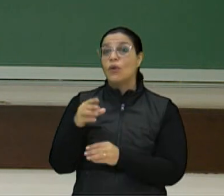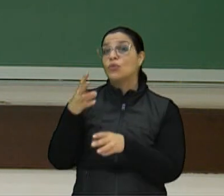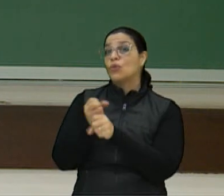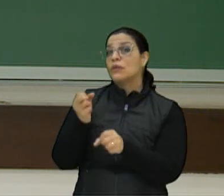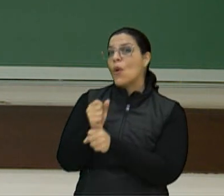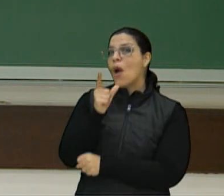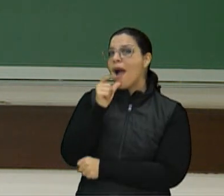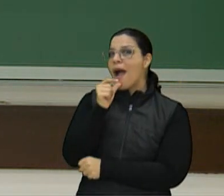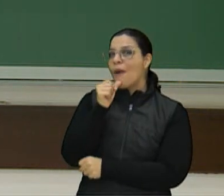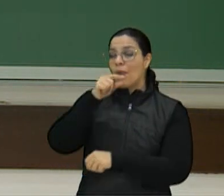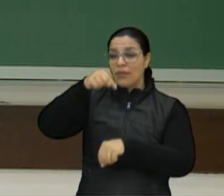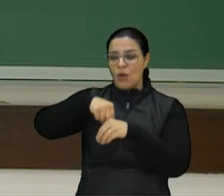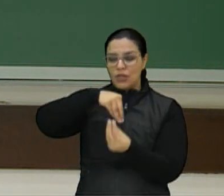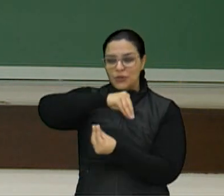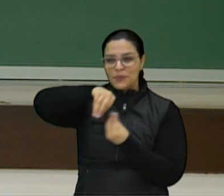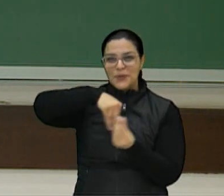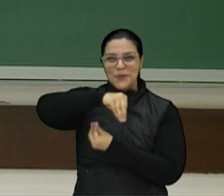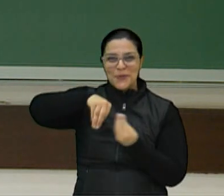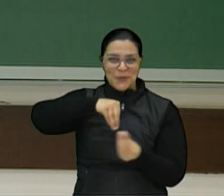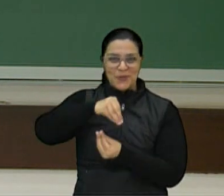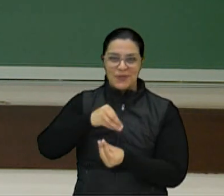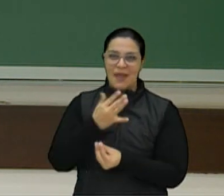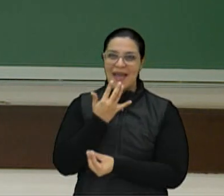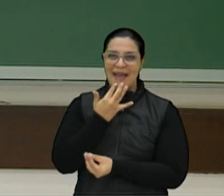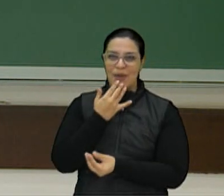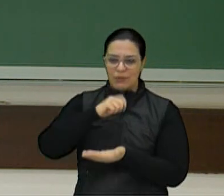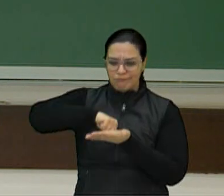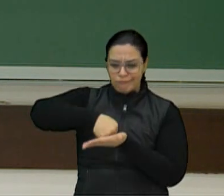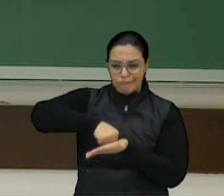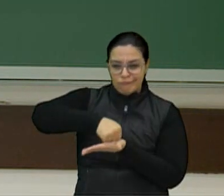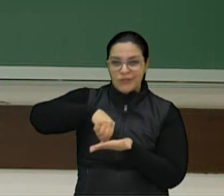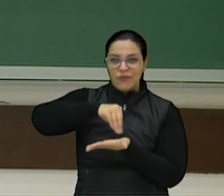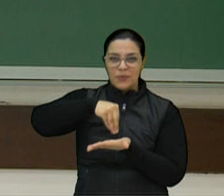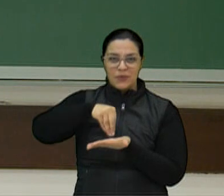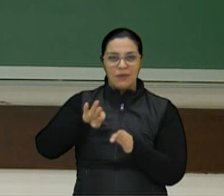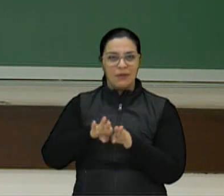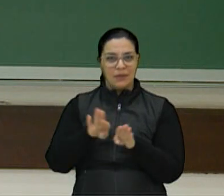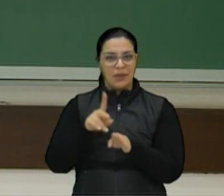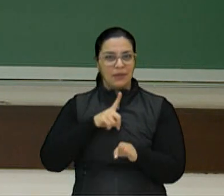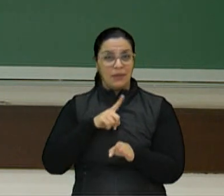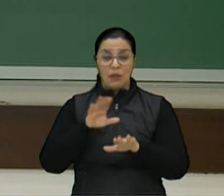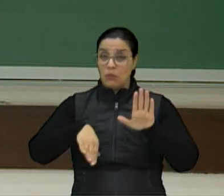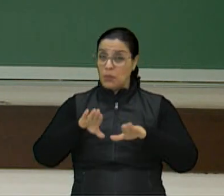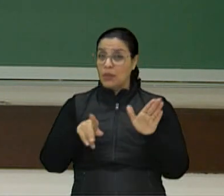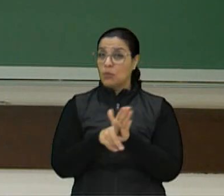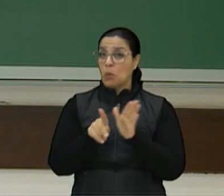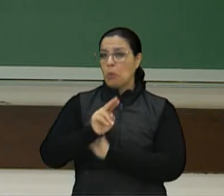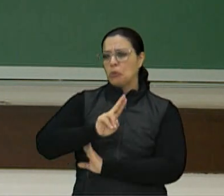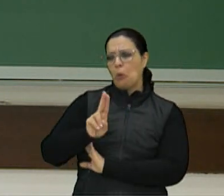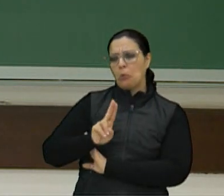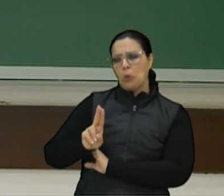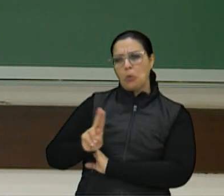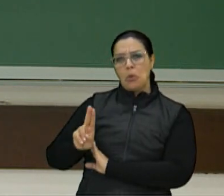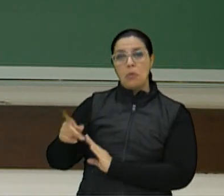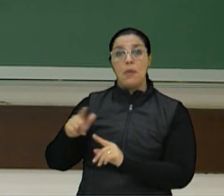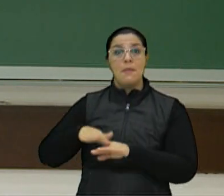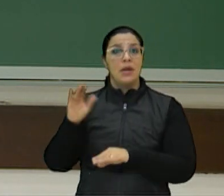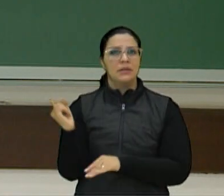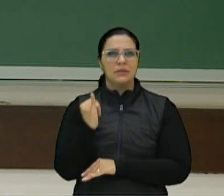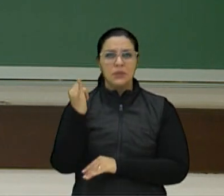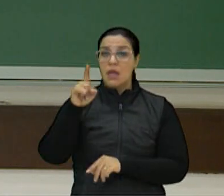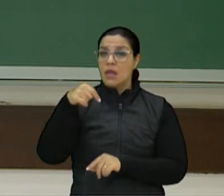água no momento de realizar a sua pintura. Então, independente da nomenclatura, o importante